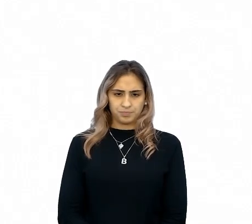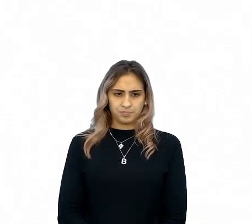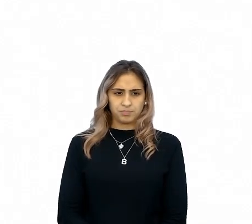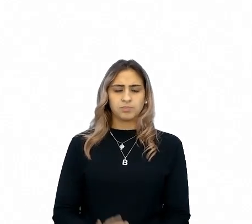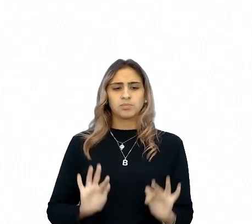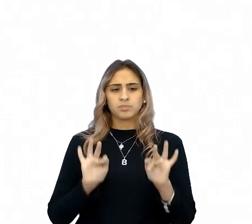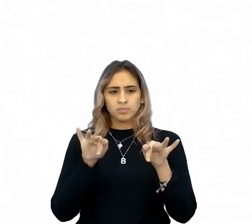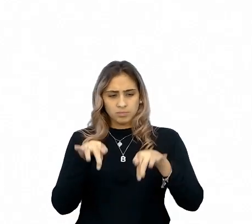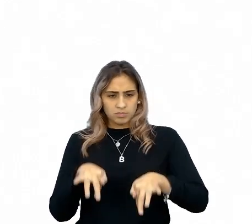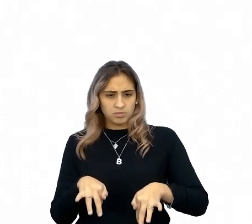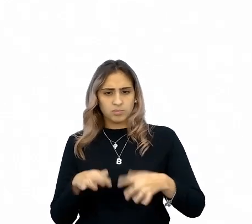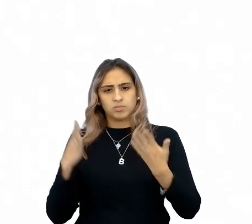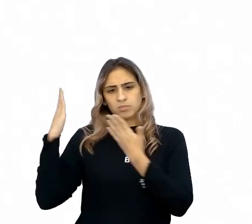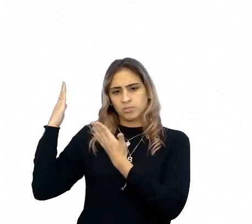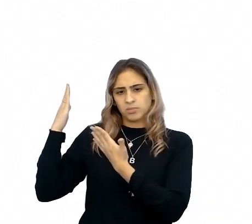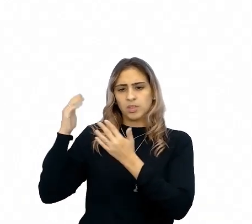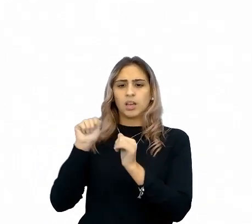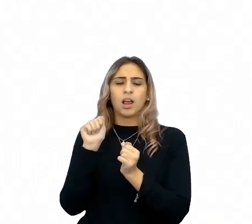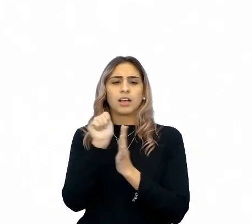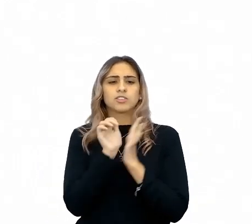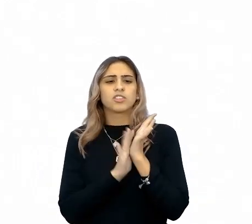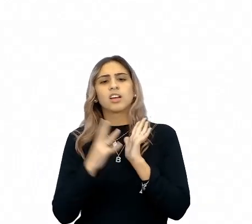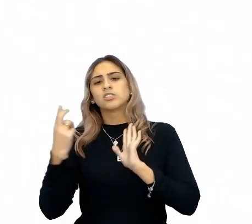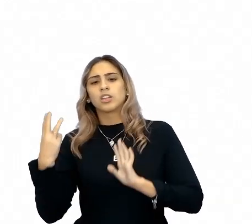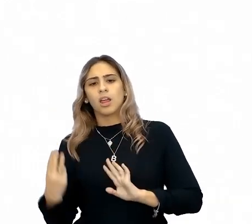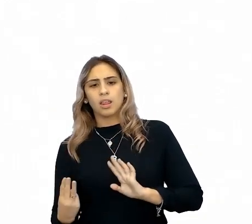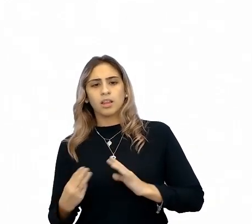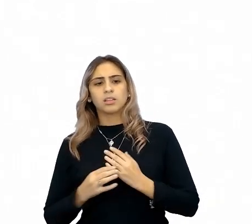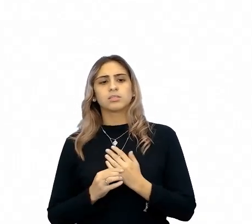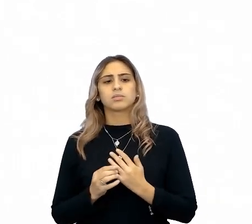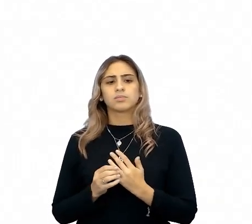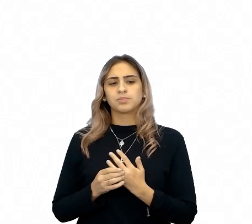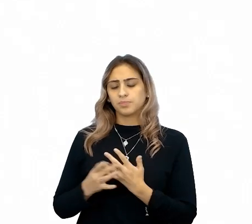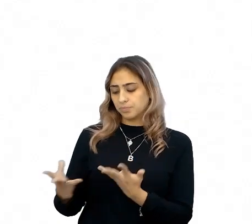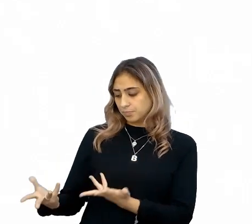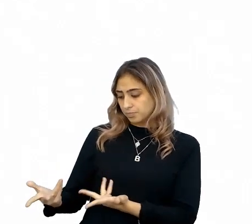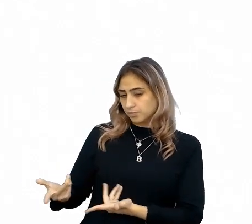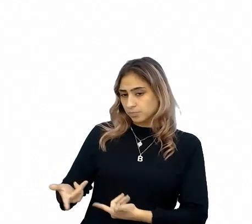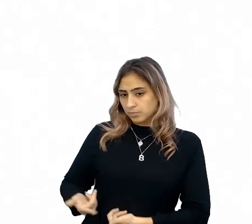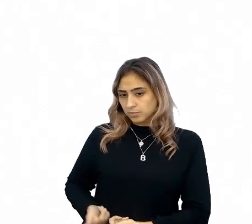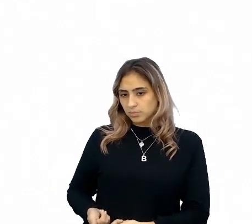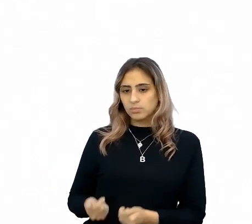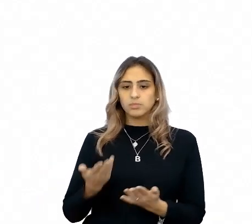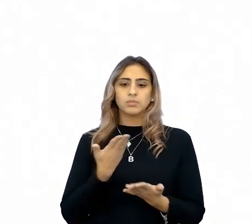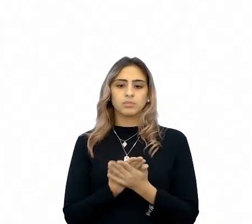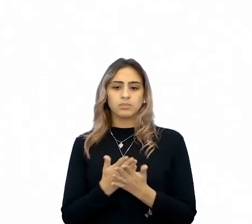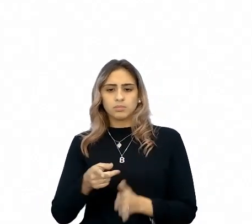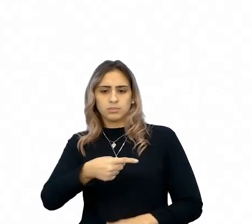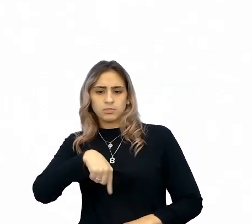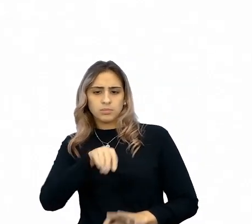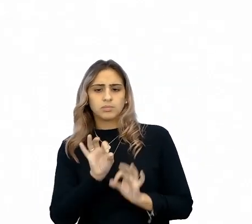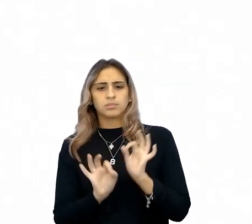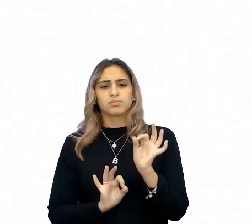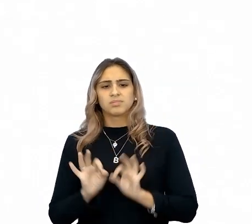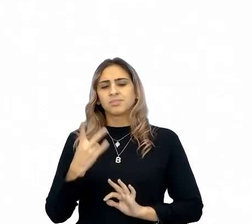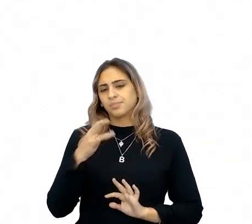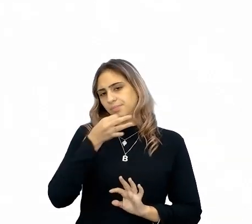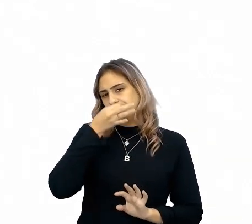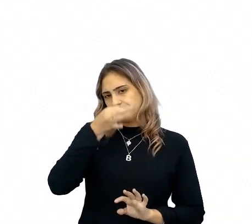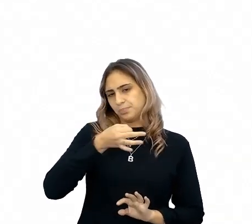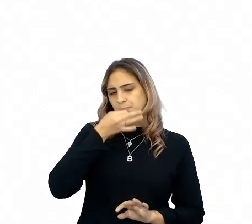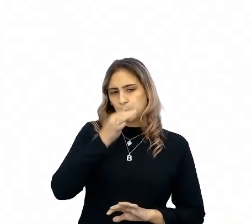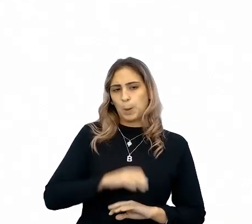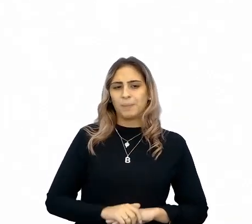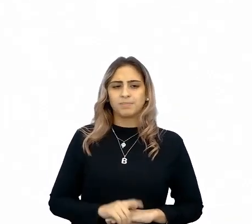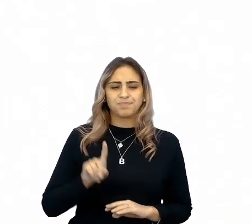Por fim, né, aqui, a atividade 3, que convida os estudantes a planejarem seus comentários.